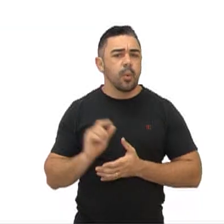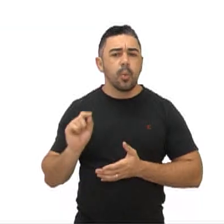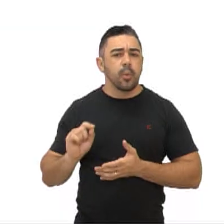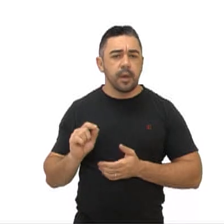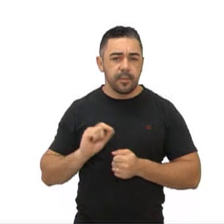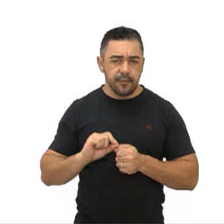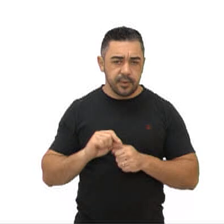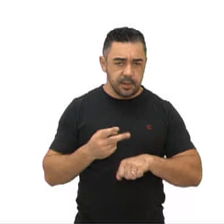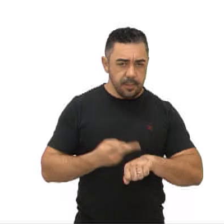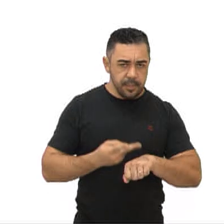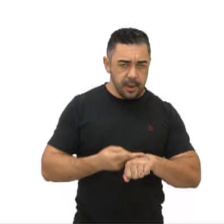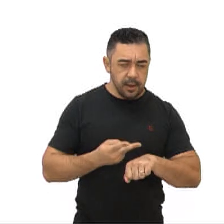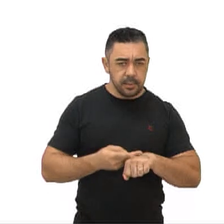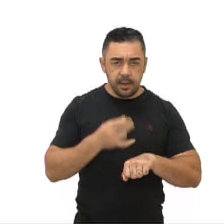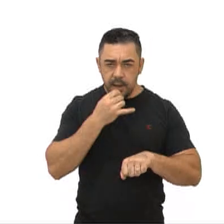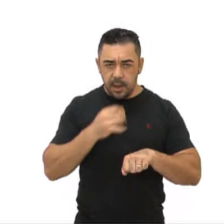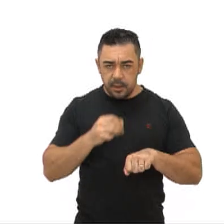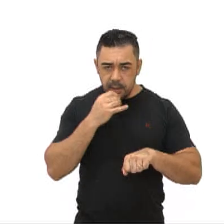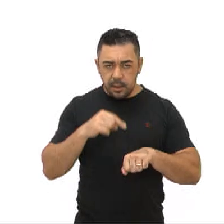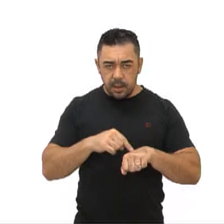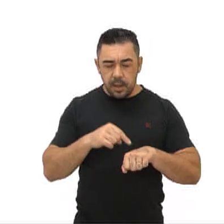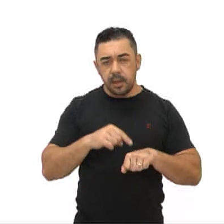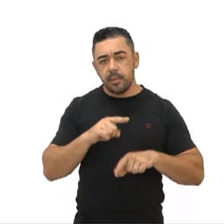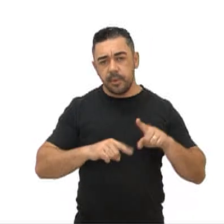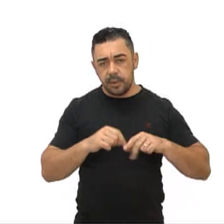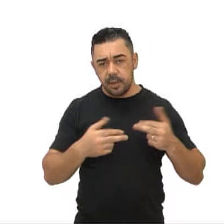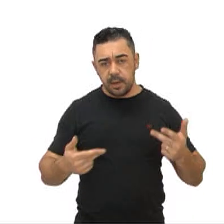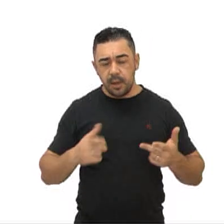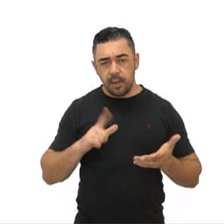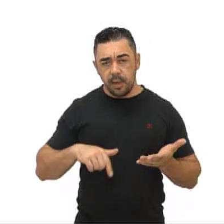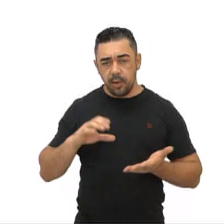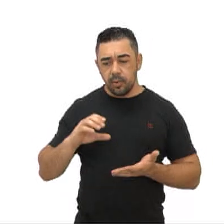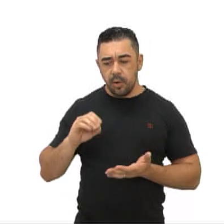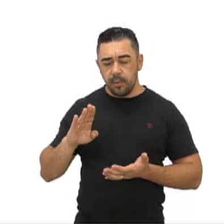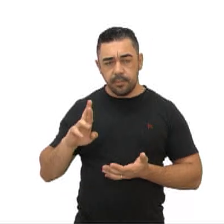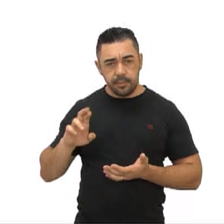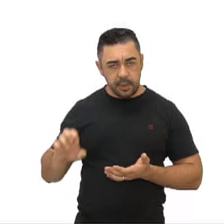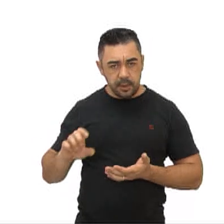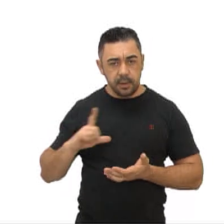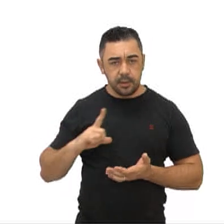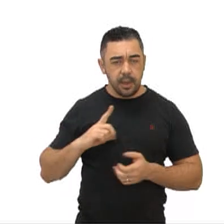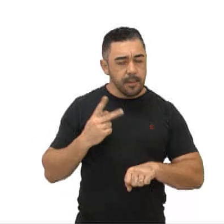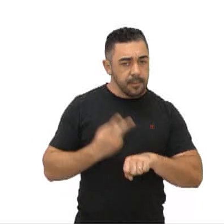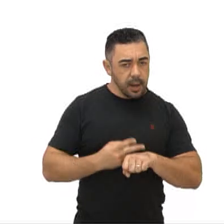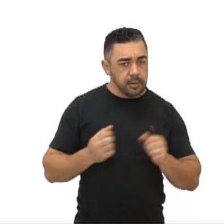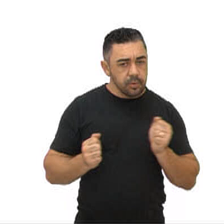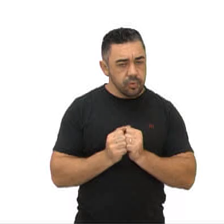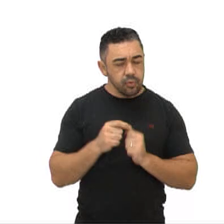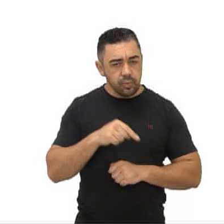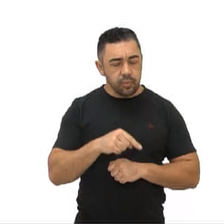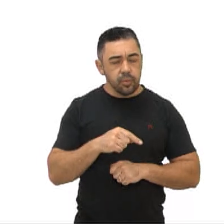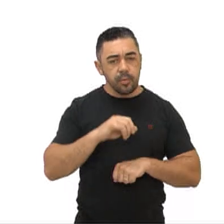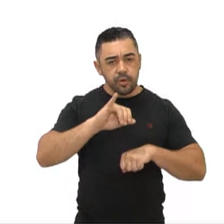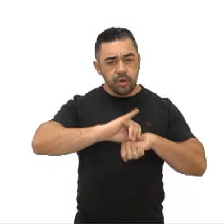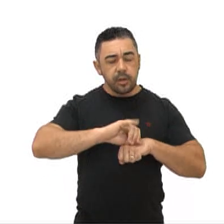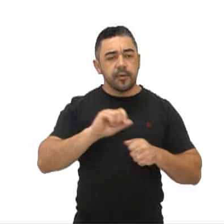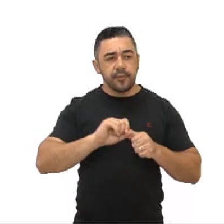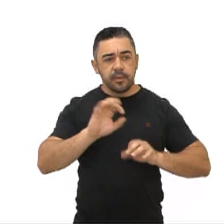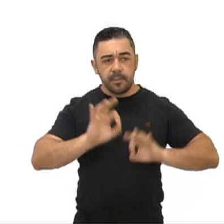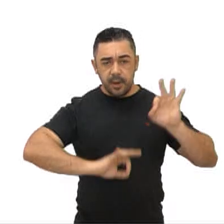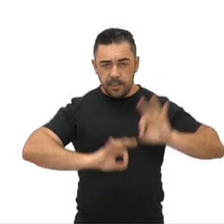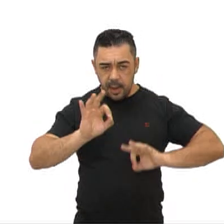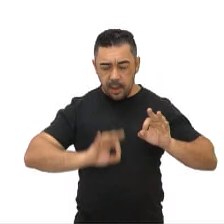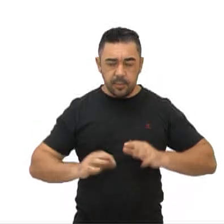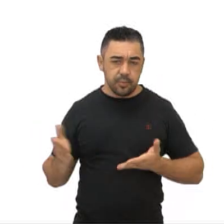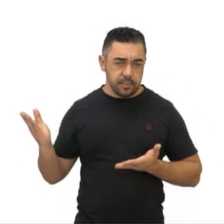pratear eletroliticamente um objeto de cobre e controlado a massa de prata depositada no objeto, foi montada a